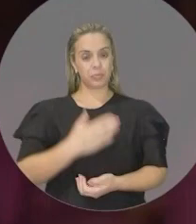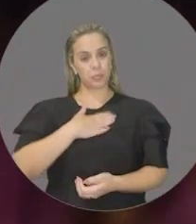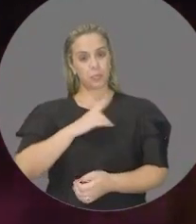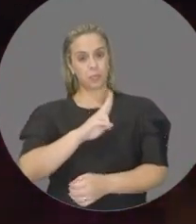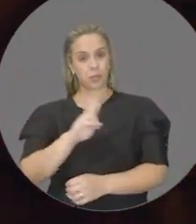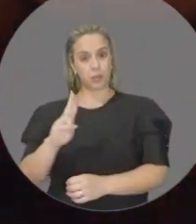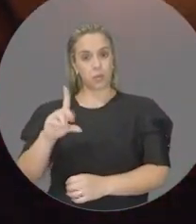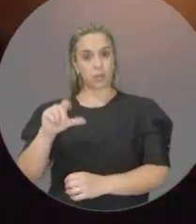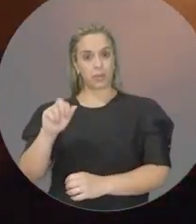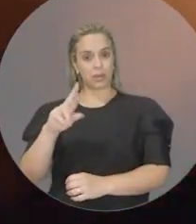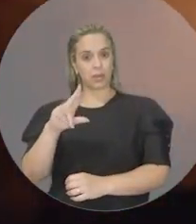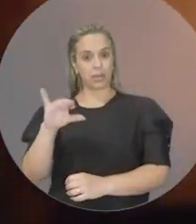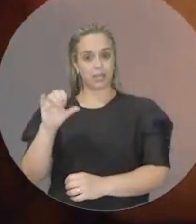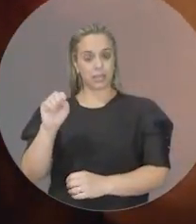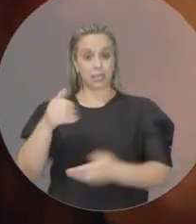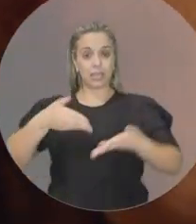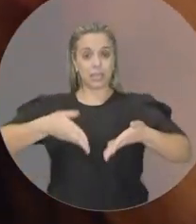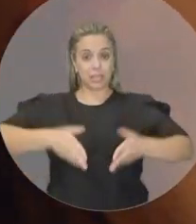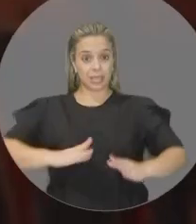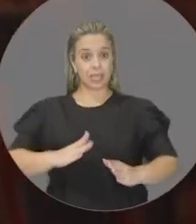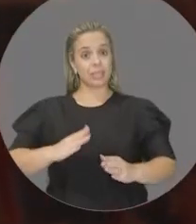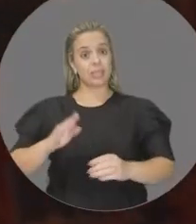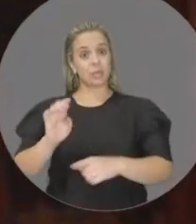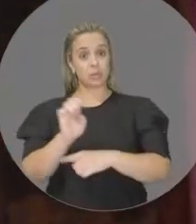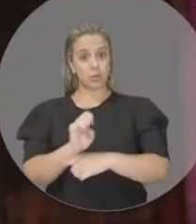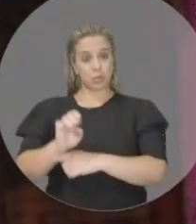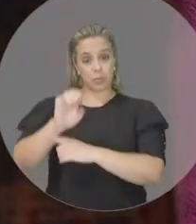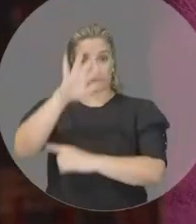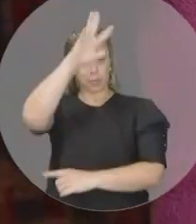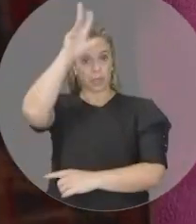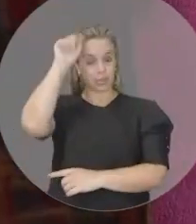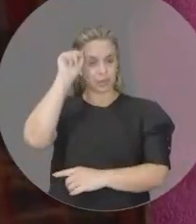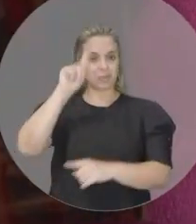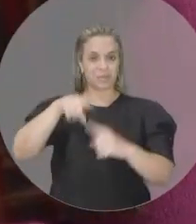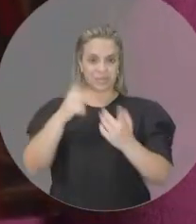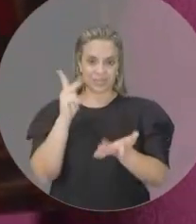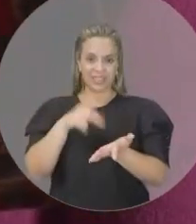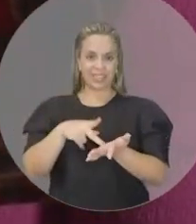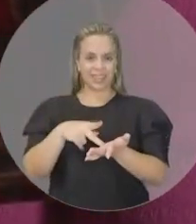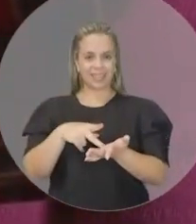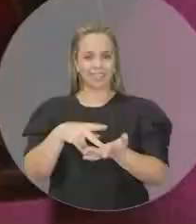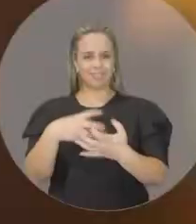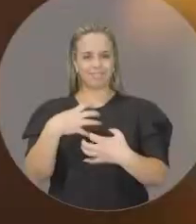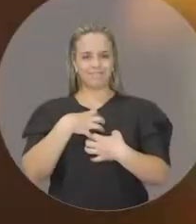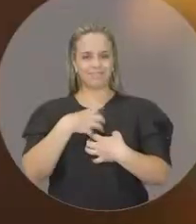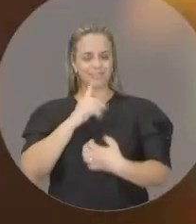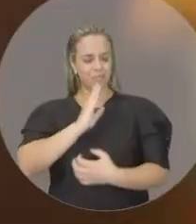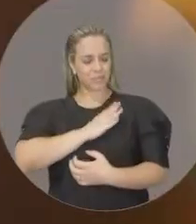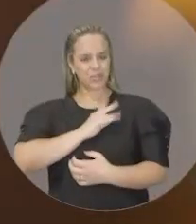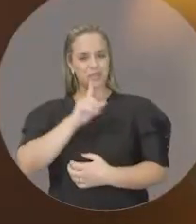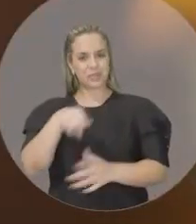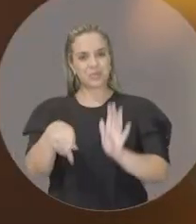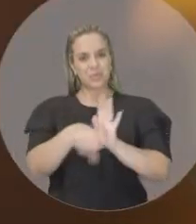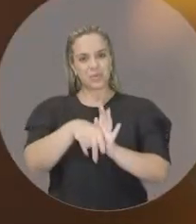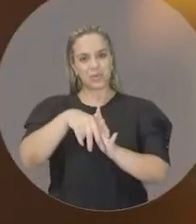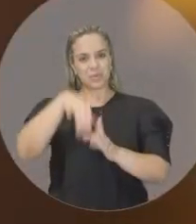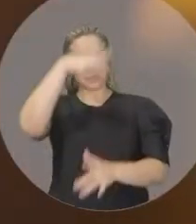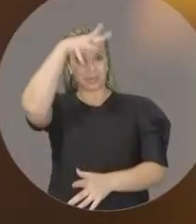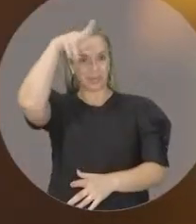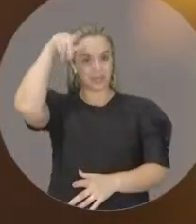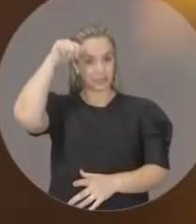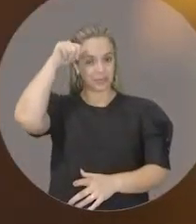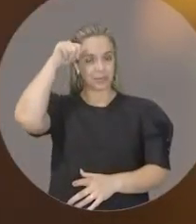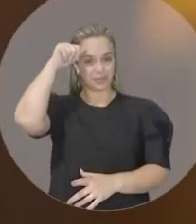Eu me chamo Larissa Campos. Nasci em Manaus, mas sou mato-grossense de coração. Eu gosto de pensar que eu sou uma ativista